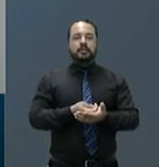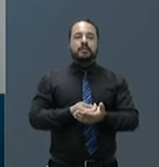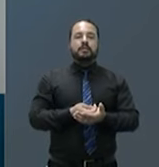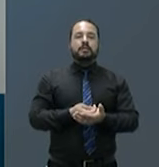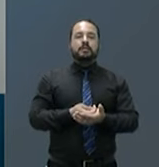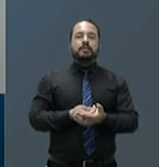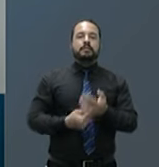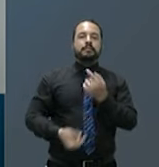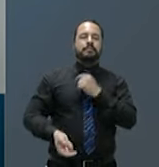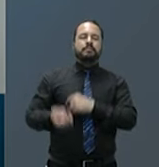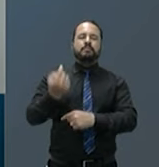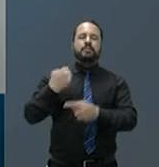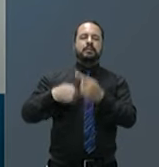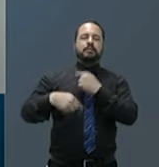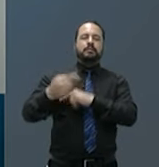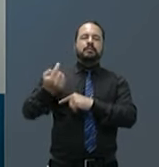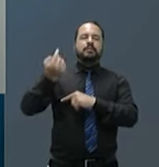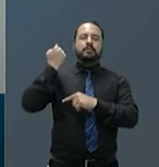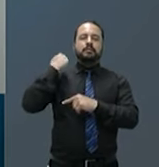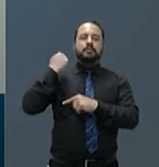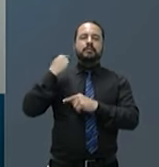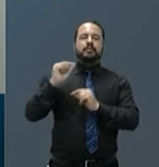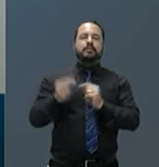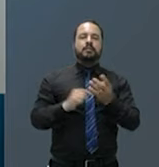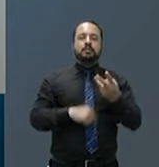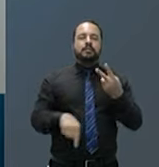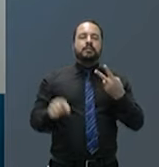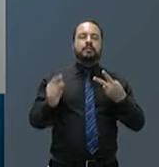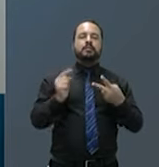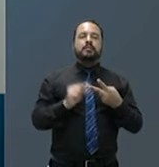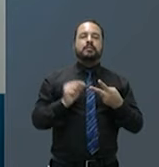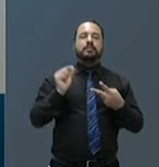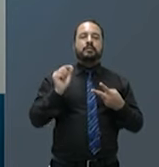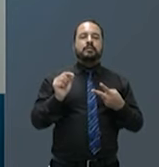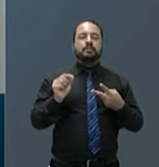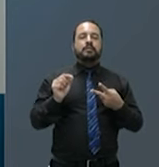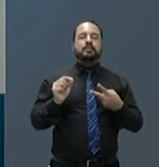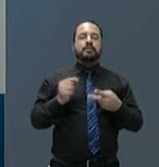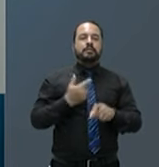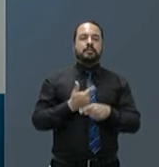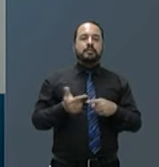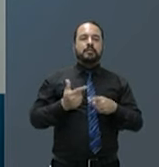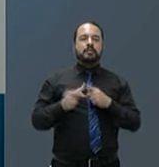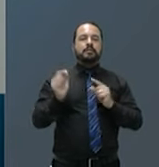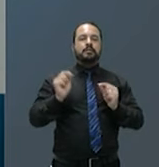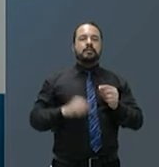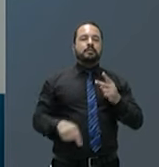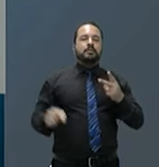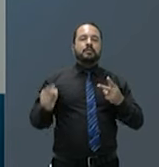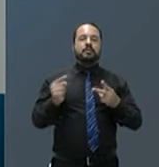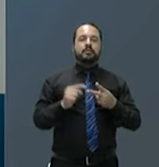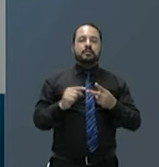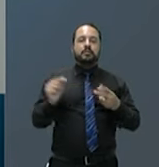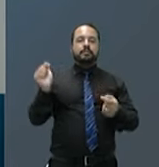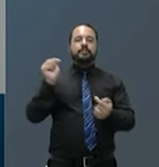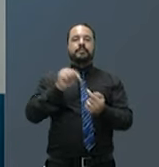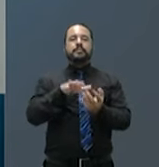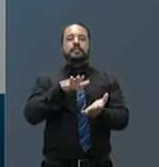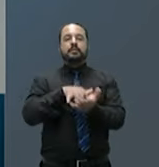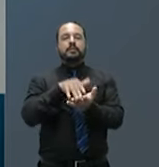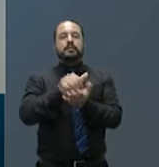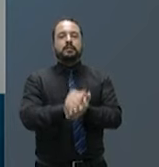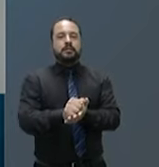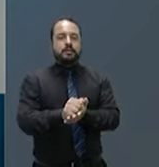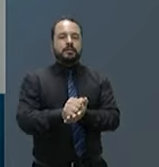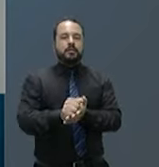em precedente qualificado. Quanto à segunda parte da questão, ou seja, se deve ser aplicada a multa ao agravo interno que